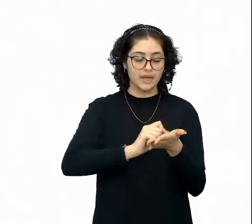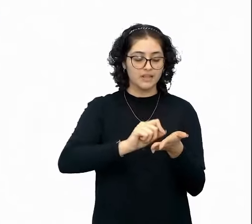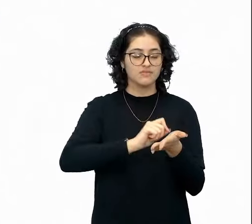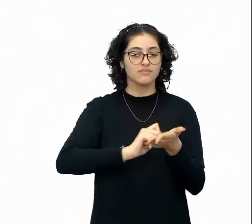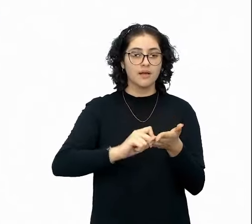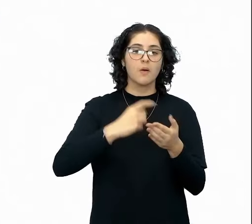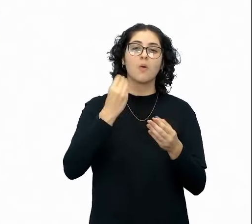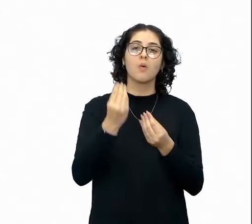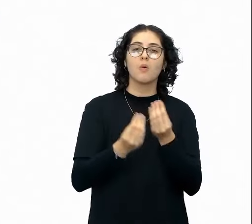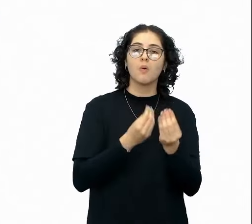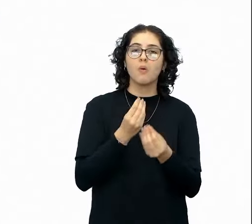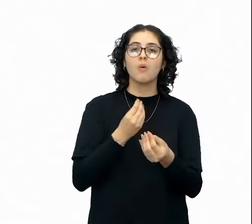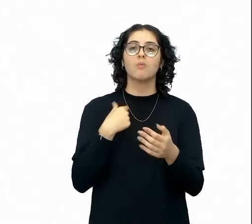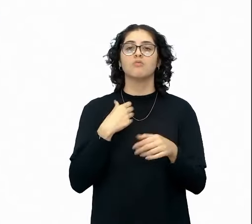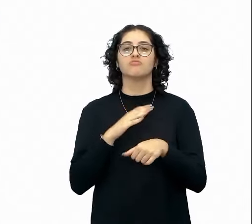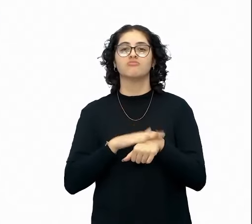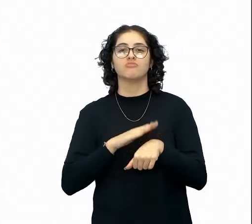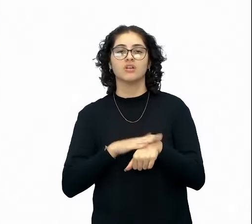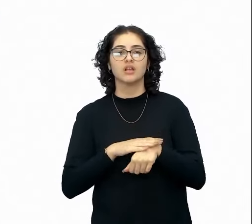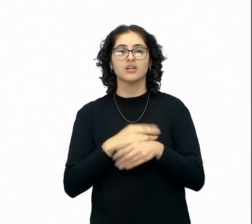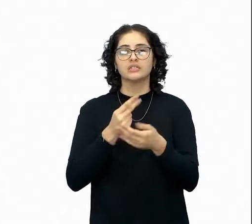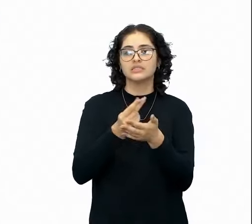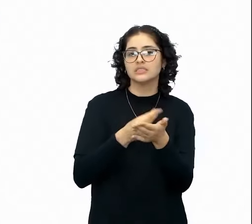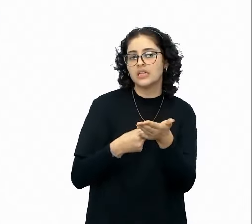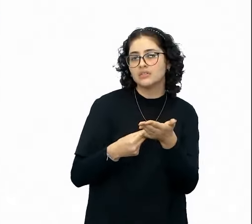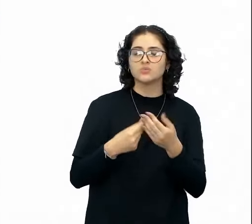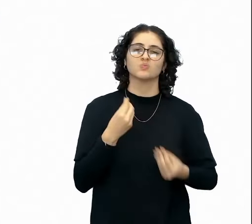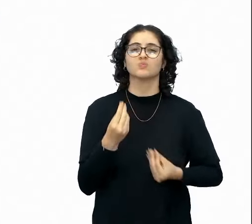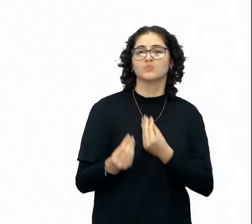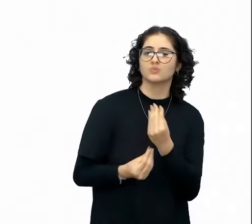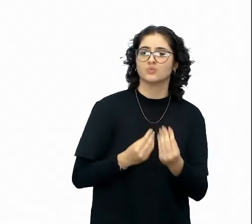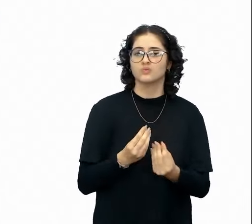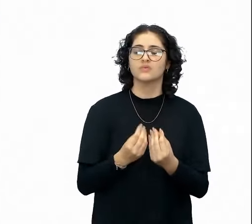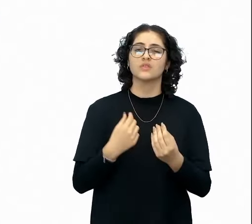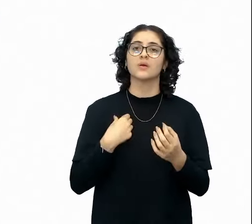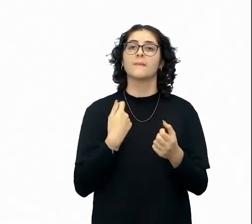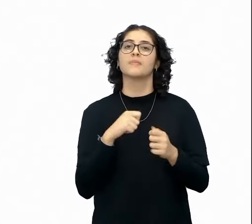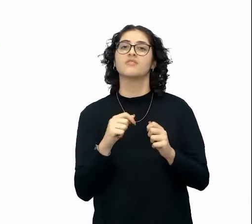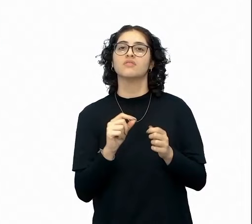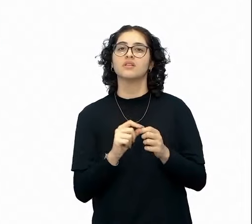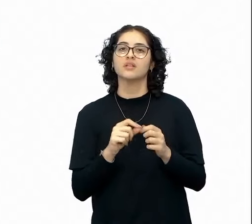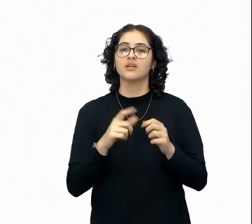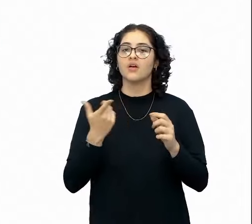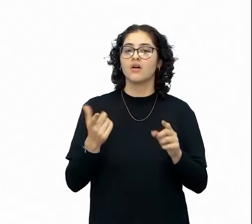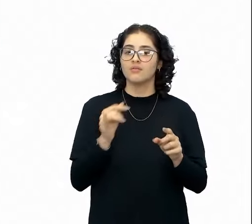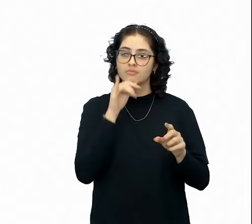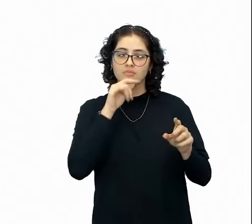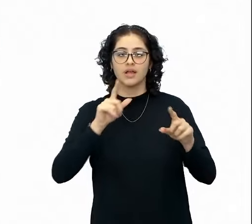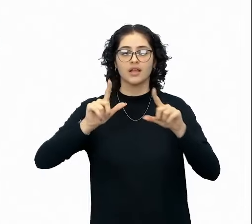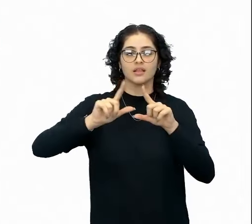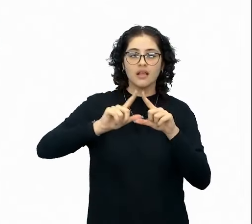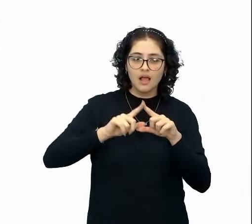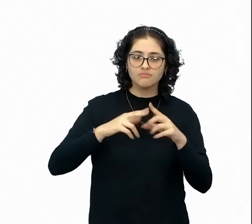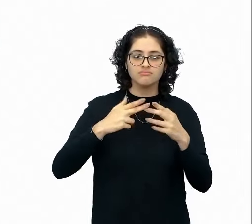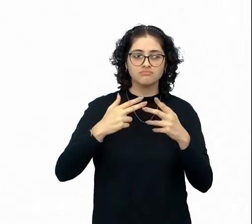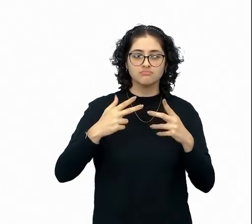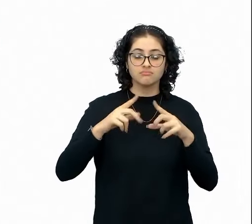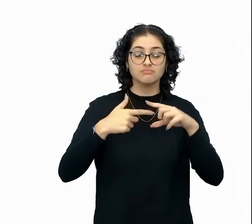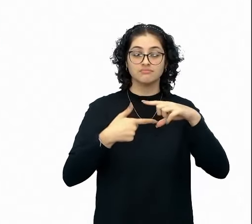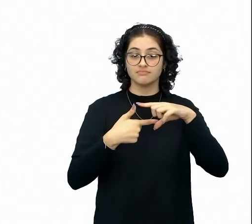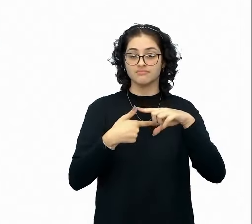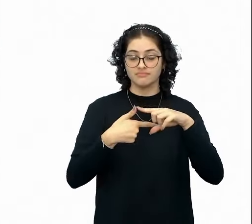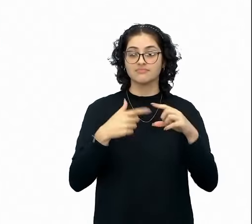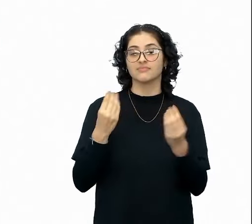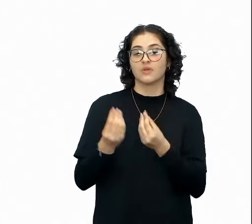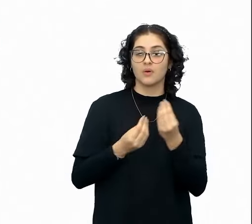passo. Como eu fiz aquele desenho, como eu ia projetar para a construção de um retângulo, como eu ia fazer